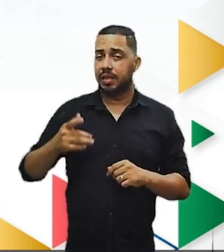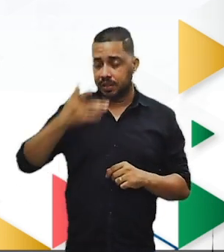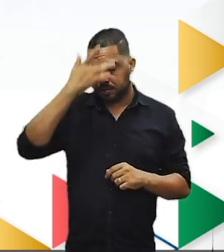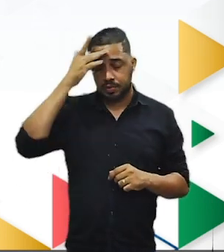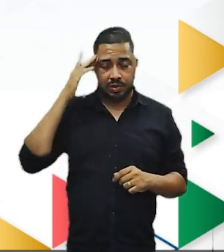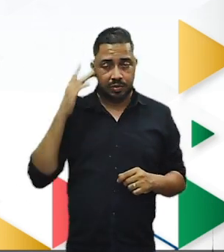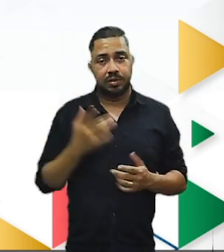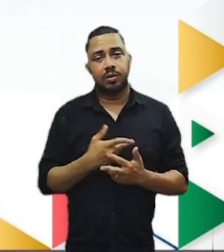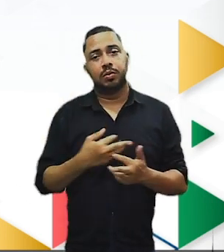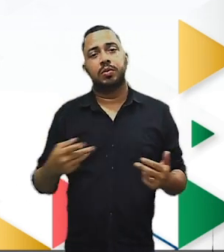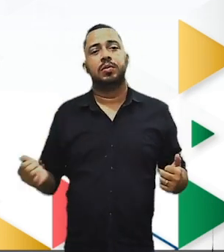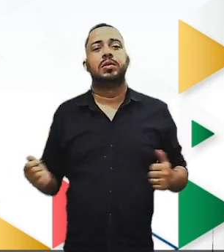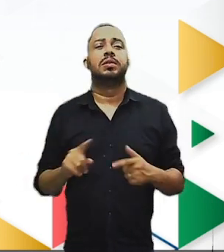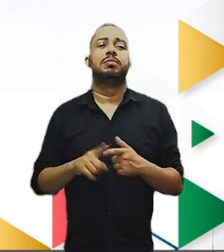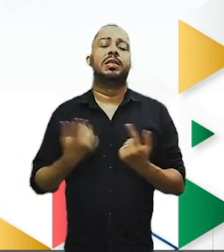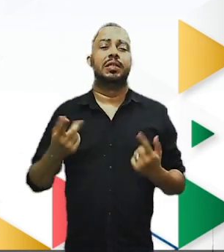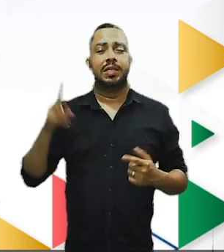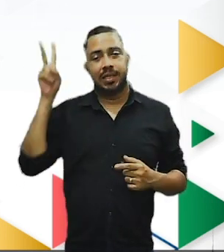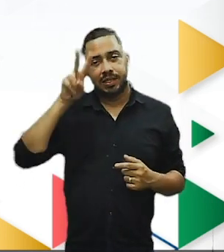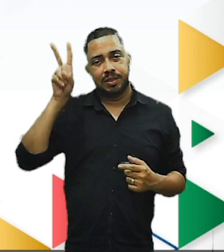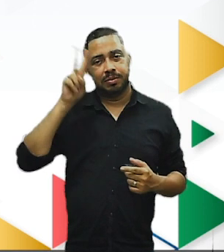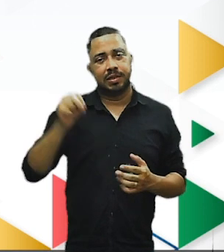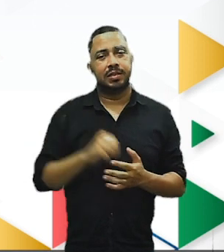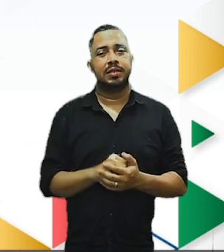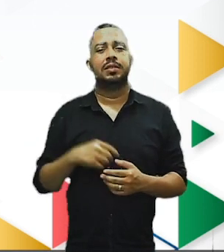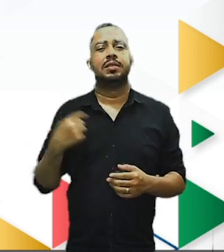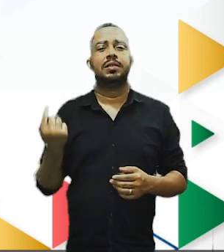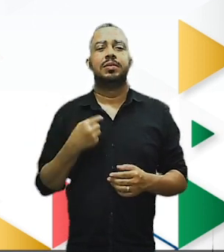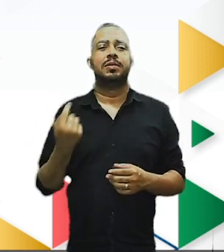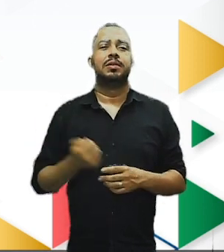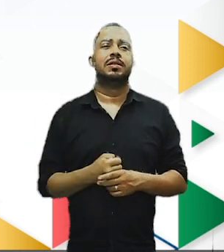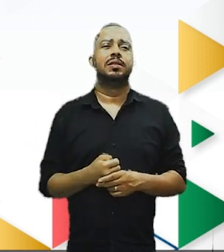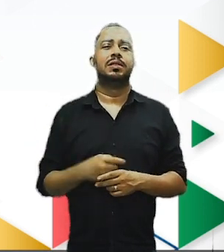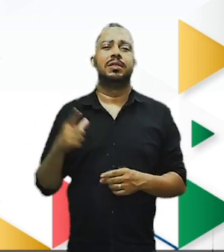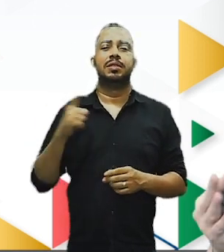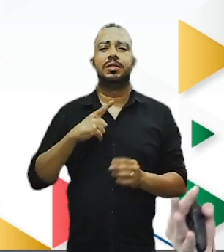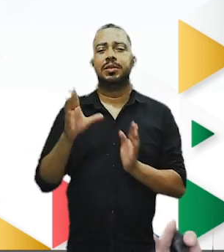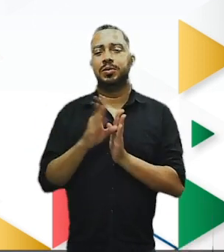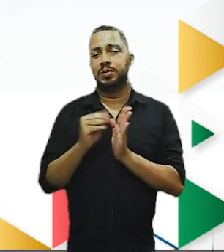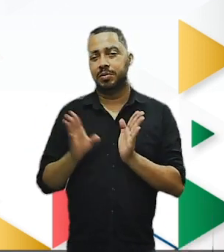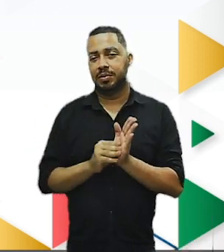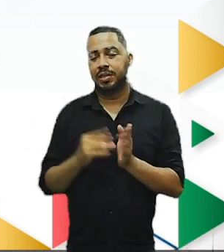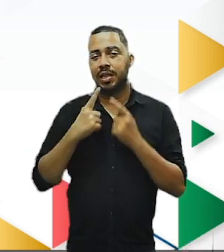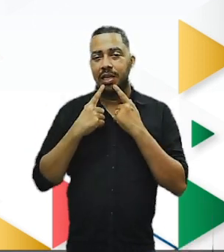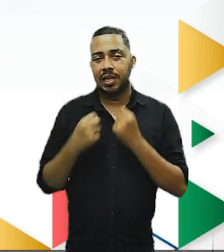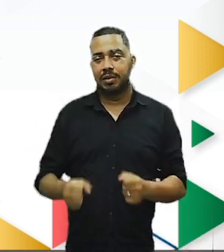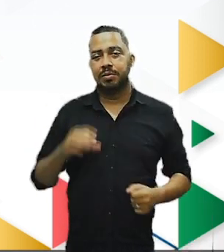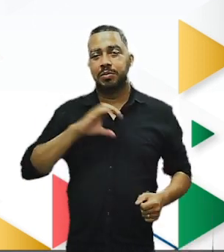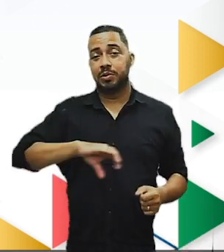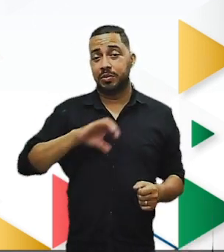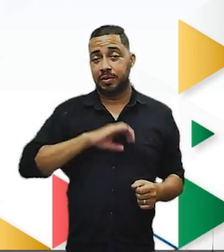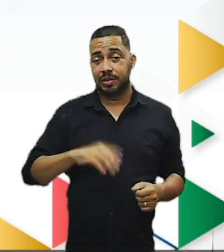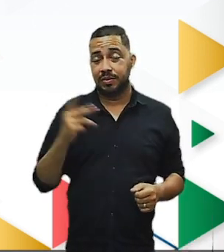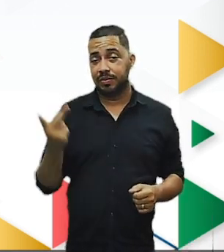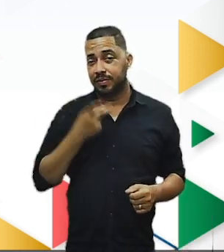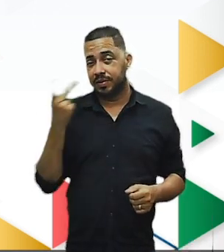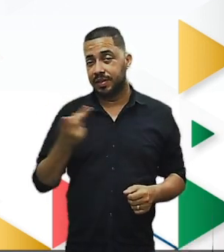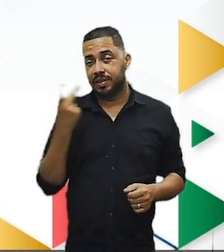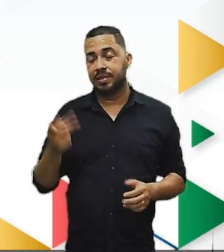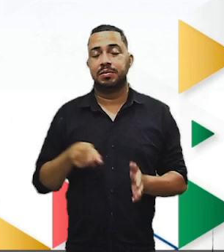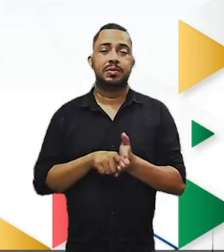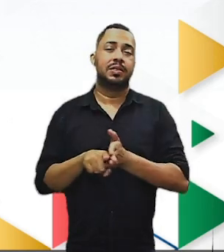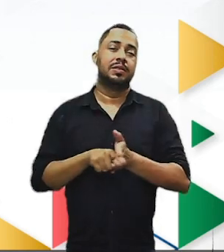alguma coisa. Mas lembrem-se, quando nós aqui, no componente língua portuguesa, nós falamos em